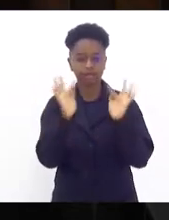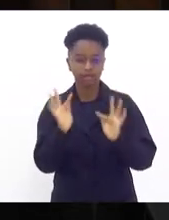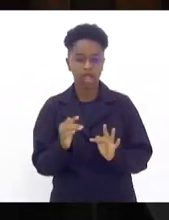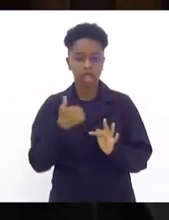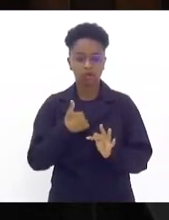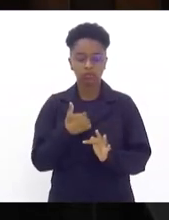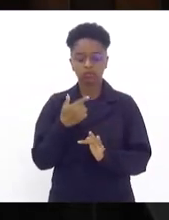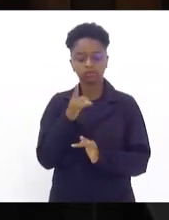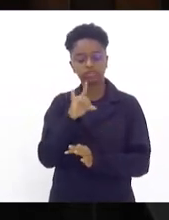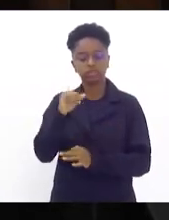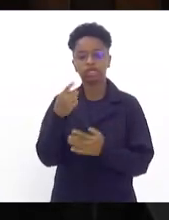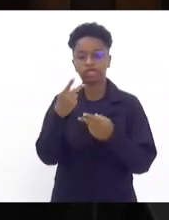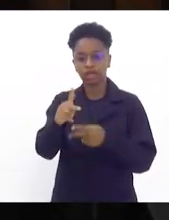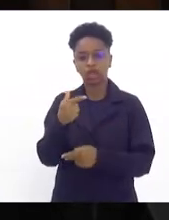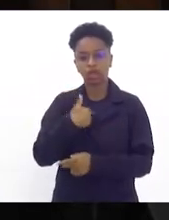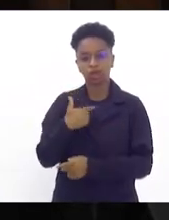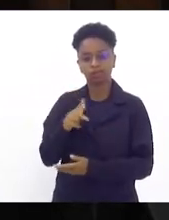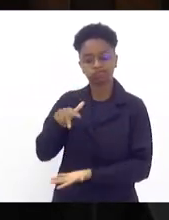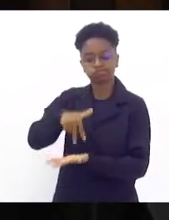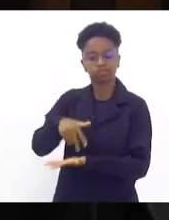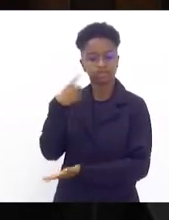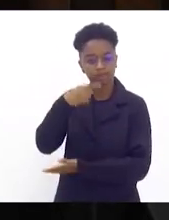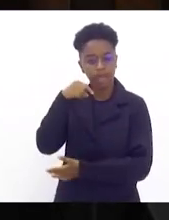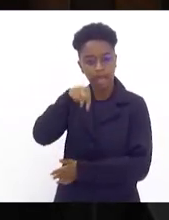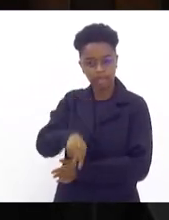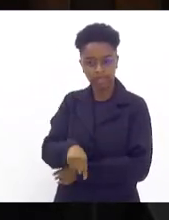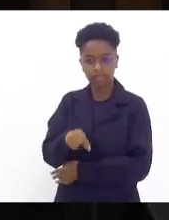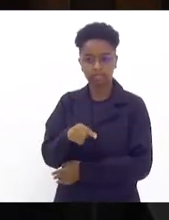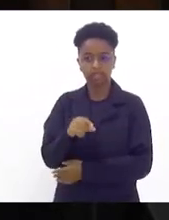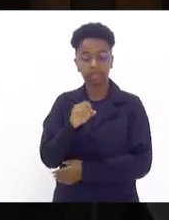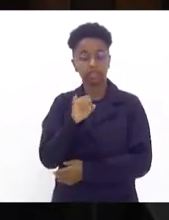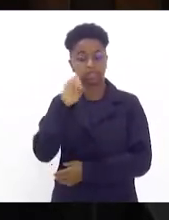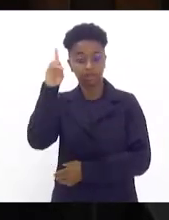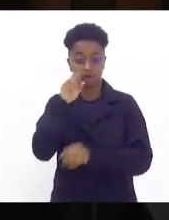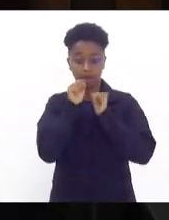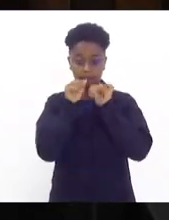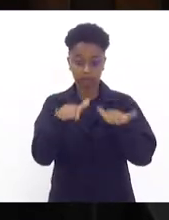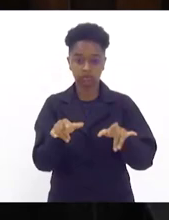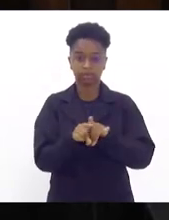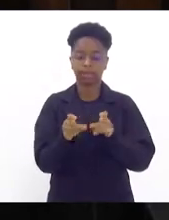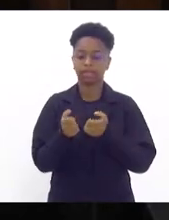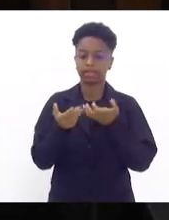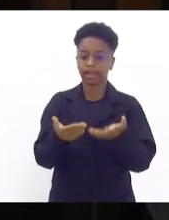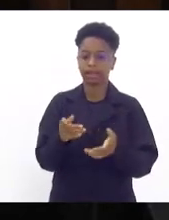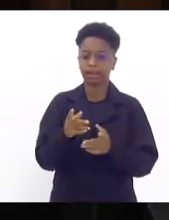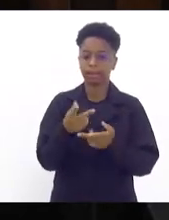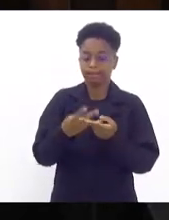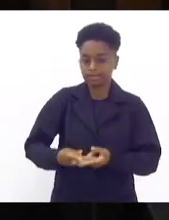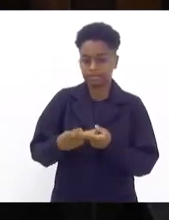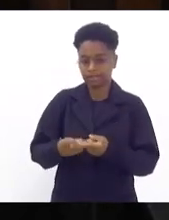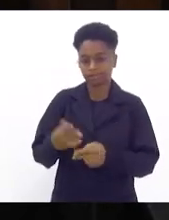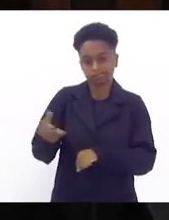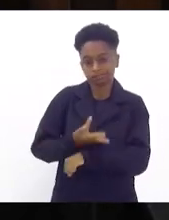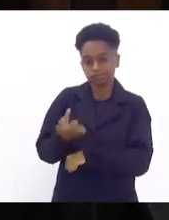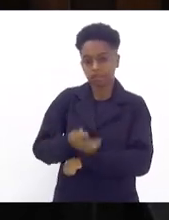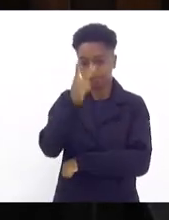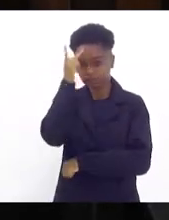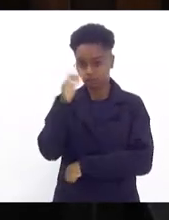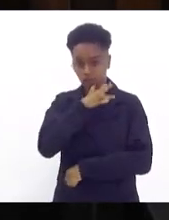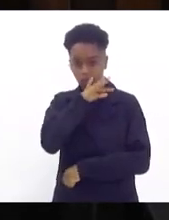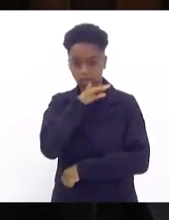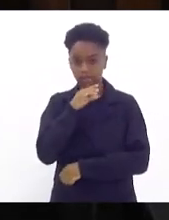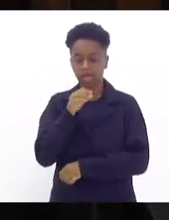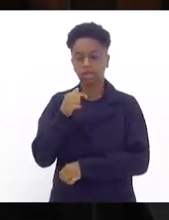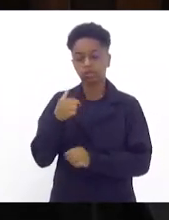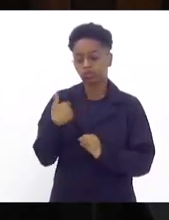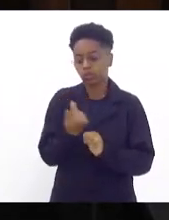você, seu deputado aqui na casa, tá ok? Fica com Deus, que Deus te abençoe e te dê muita paciência para aturar muita gente ruim. Tamo junto, muito obrigado, presidente,